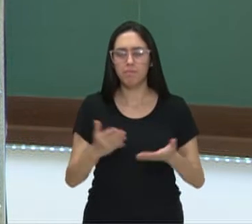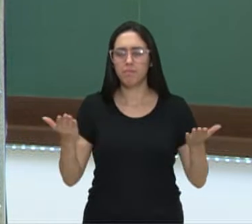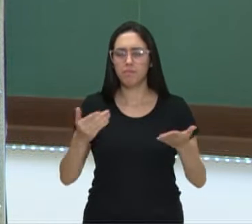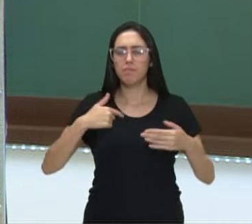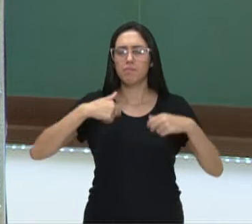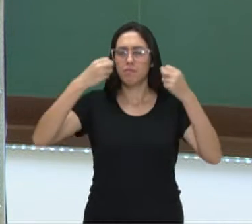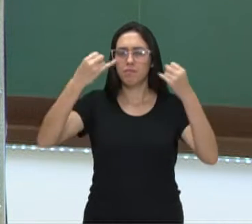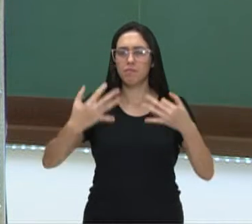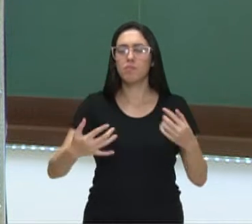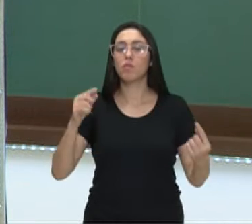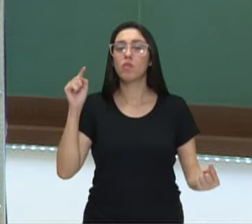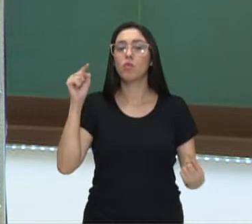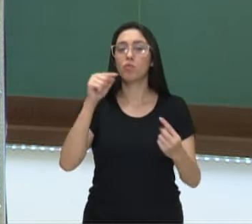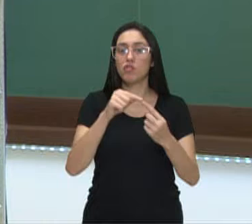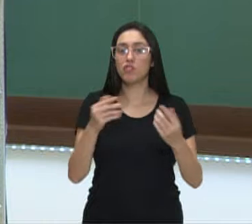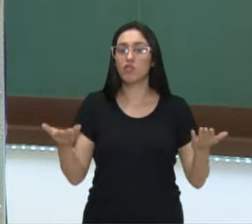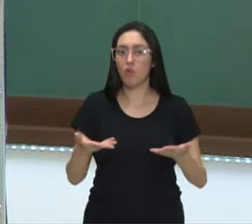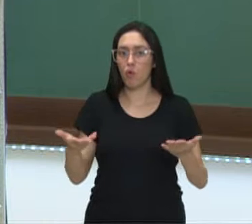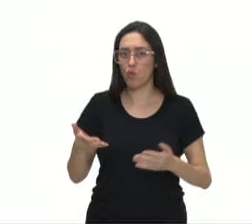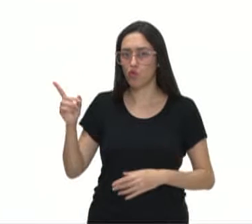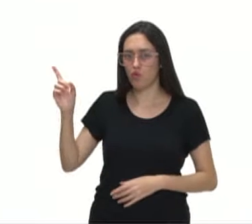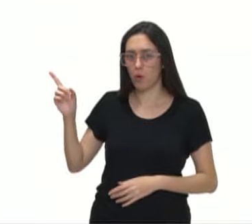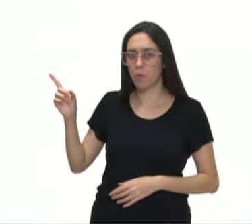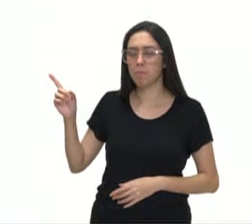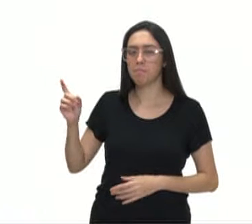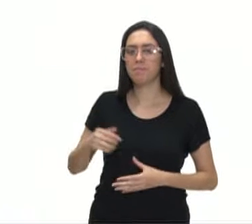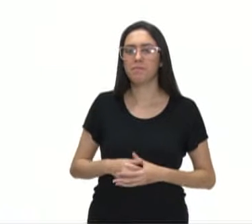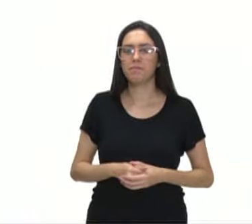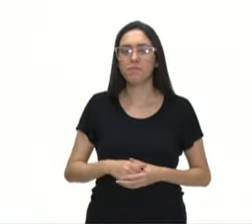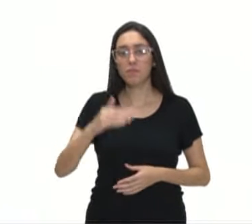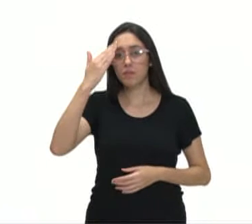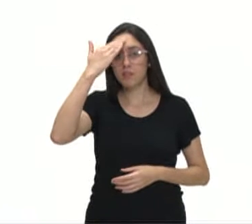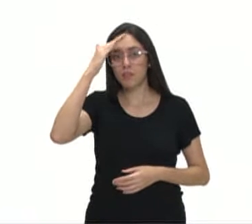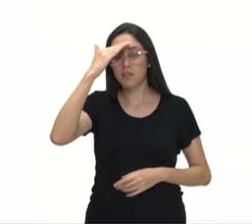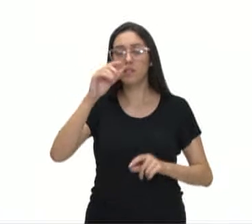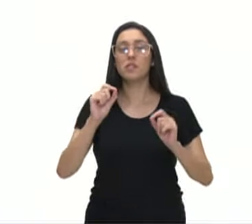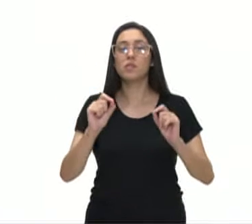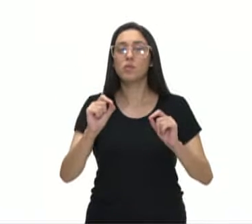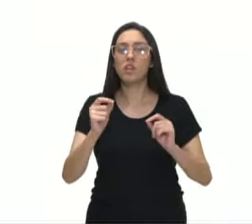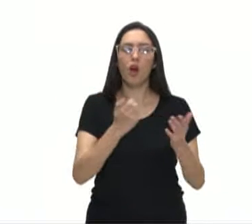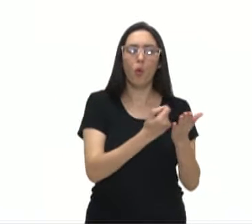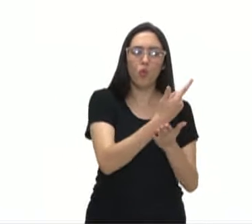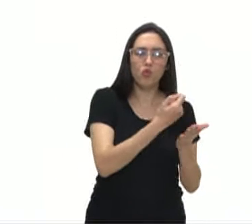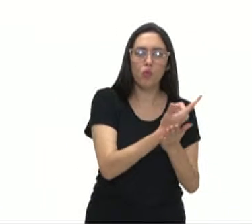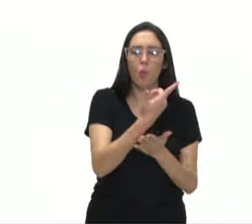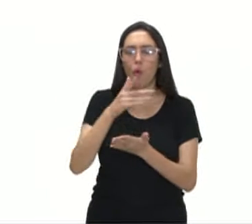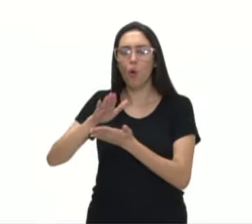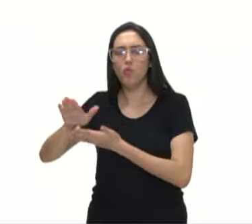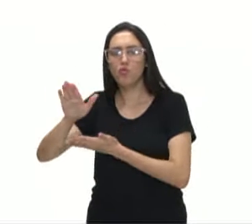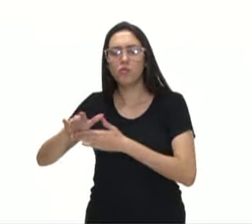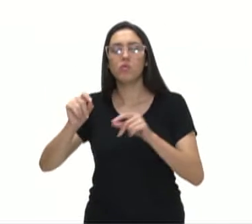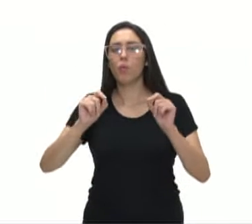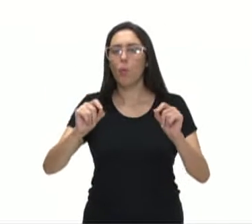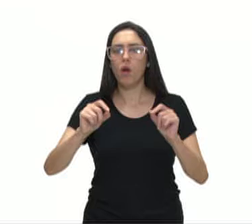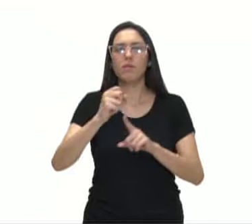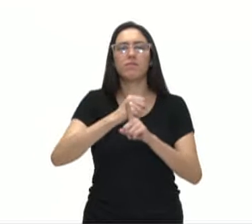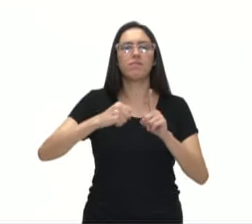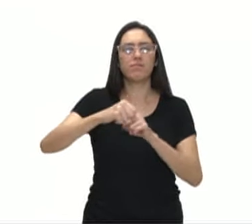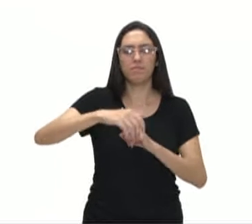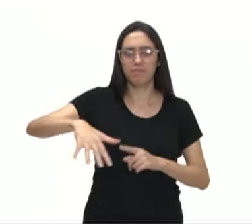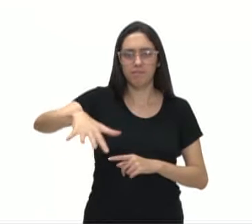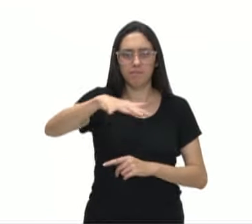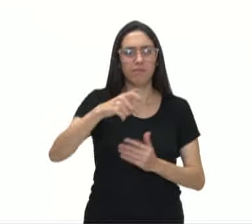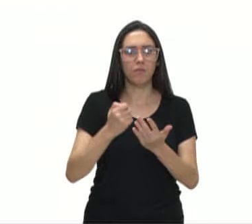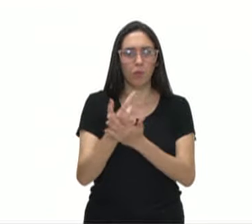você os objetivos da nossa aula de hoje, que é diferenciar consumo e consumismo, caracterizar a sociedade de consumo, além